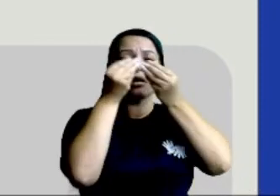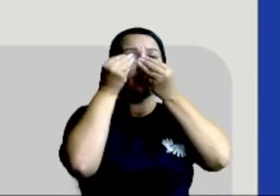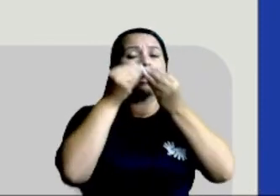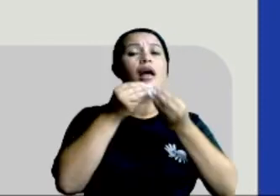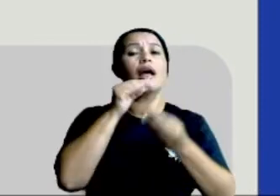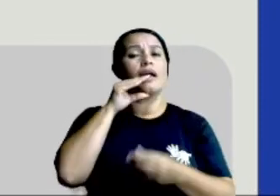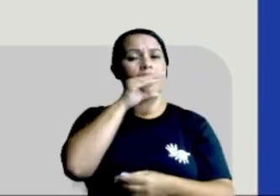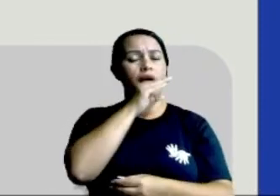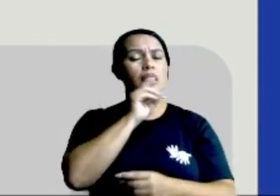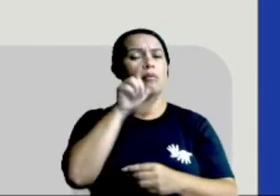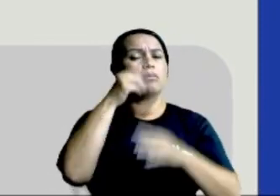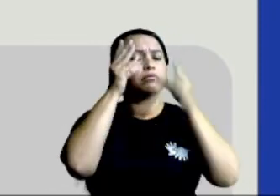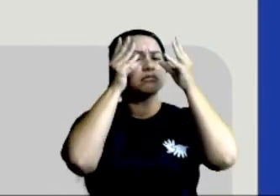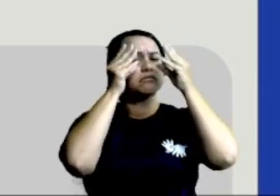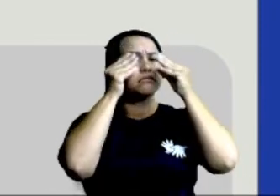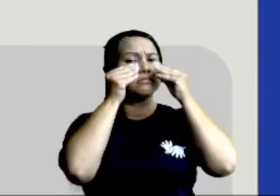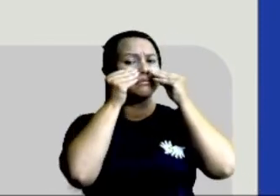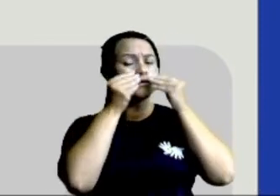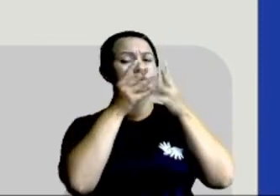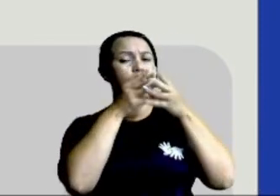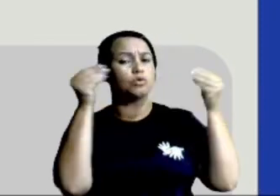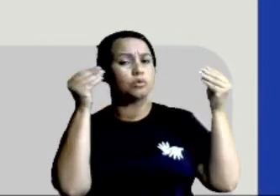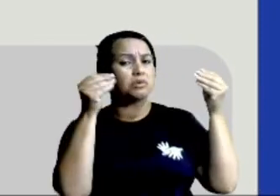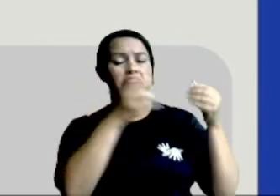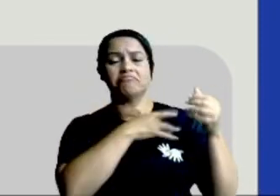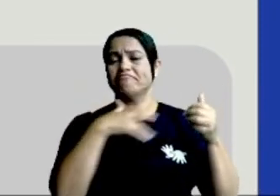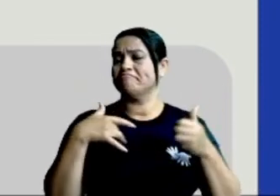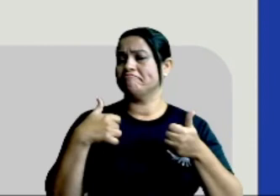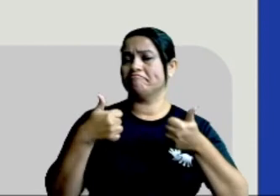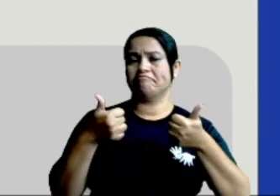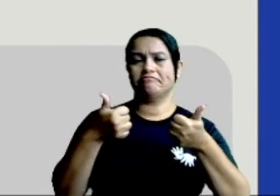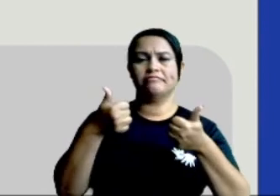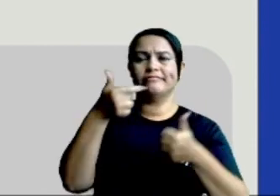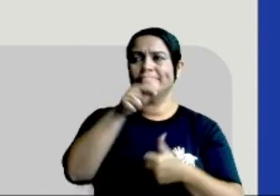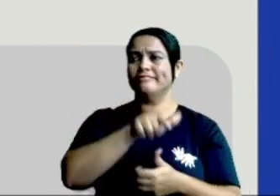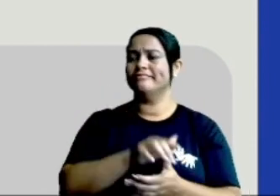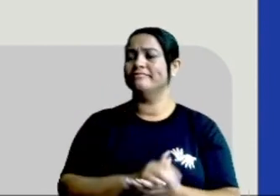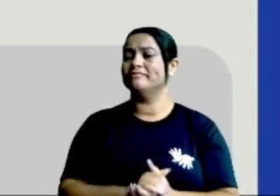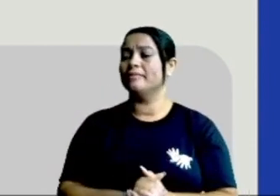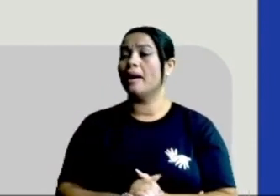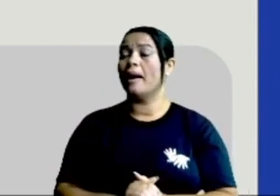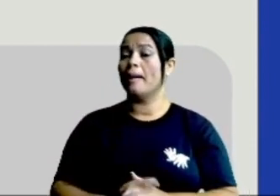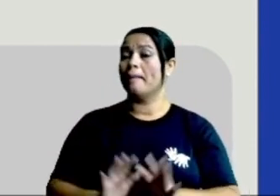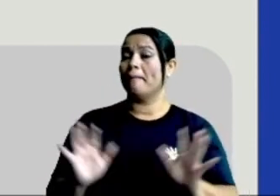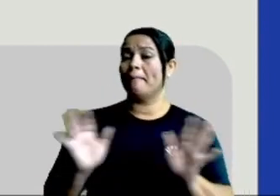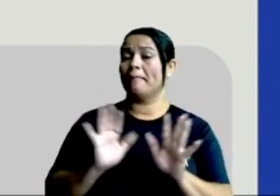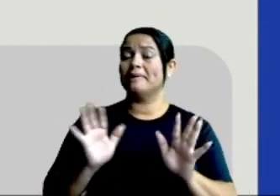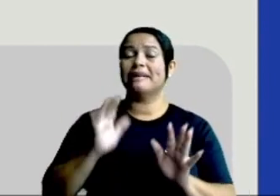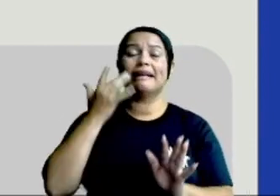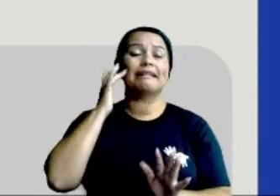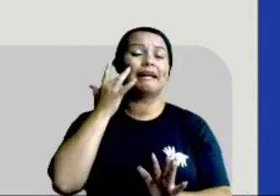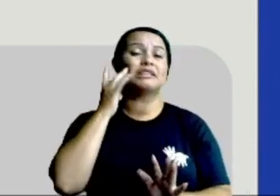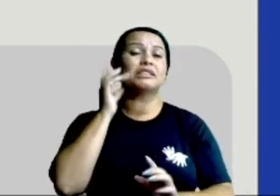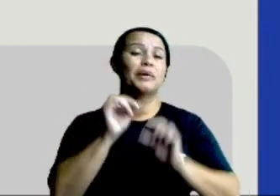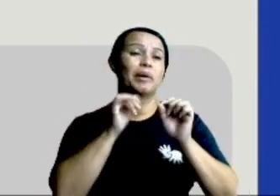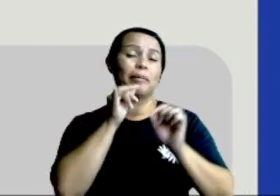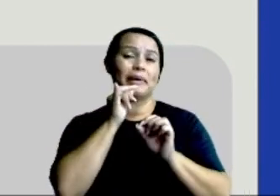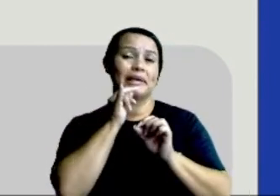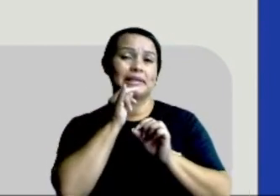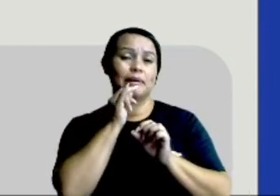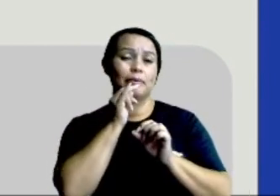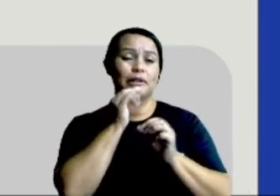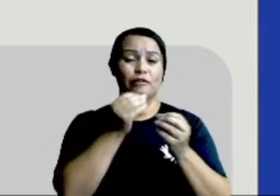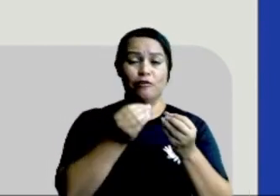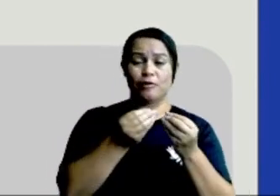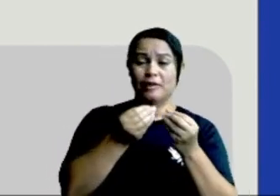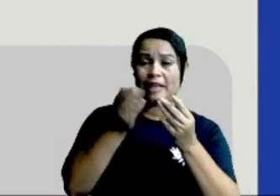diminuir, esse pus vai embora e você vai ficar bem de novo. Mas nada, essa história de recusar alguma